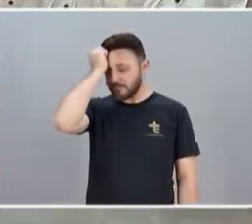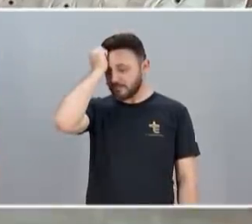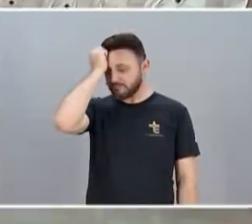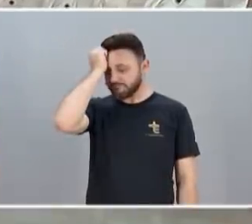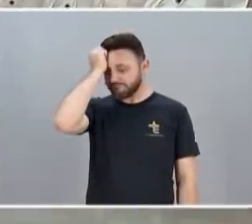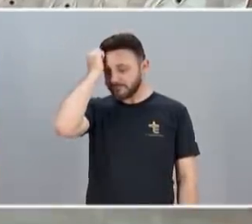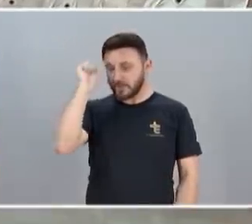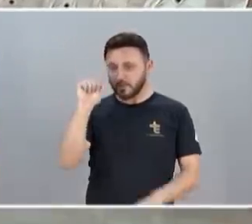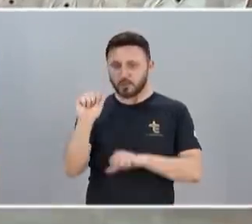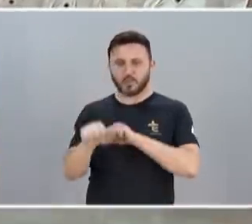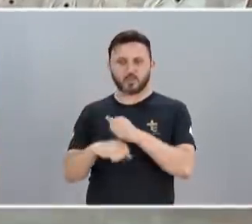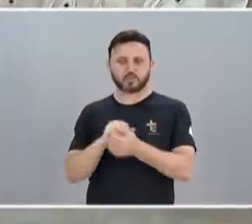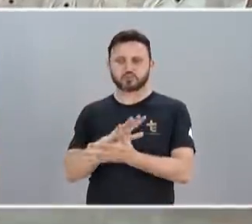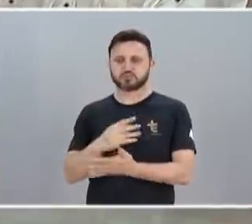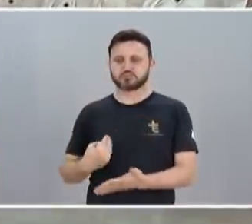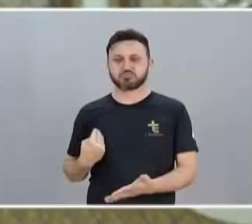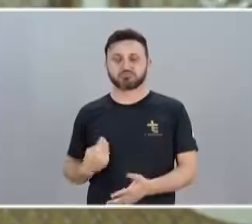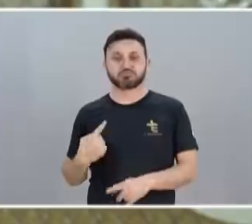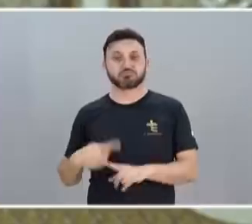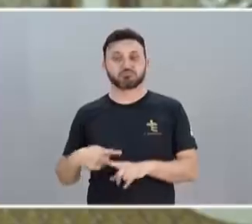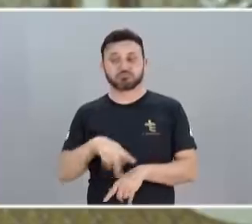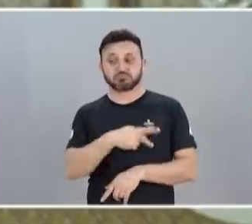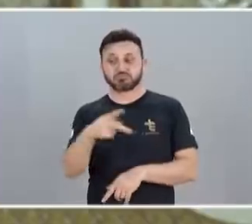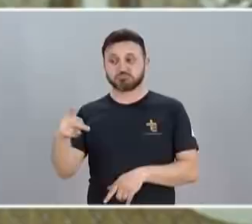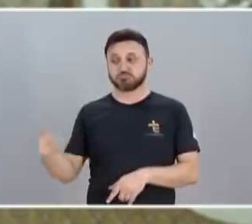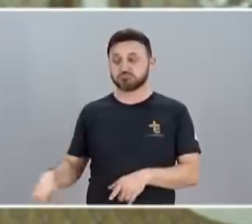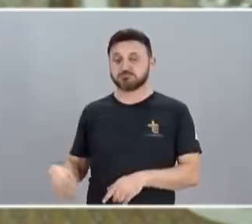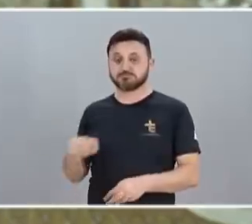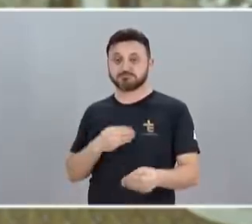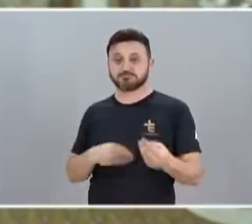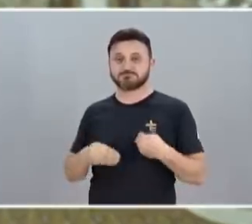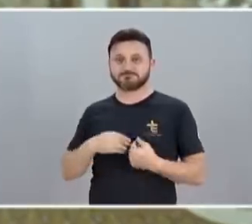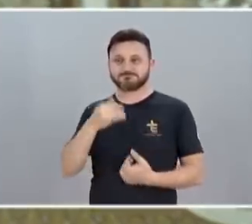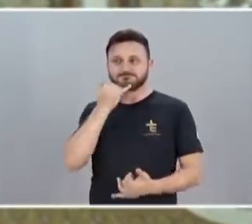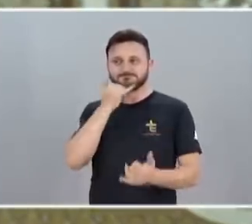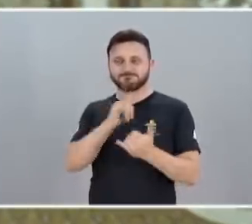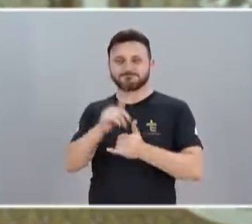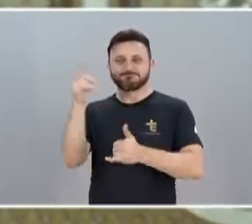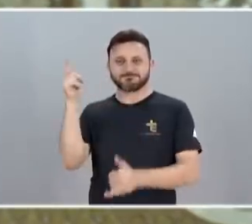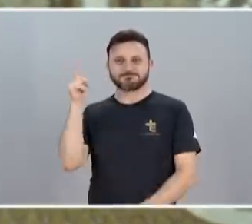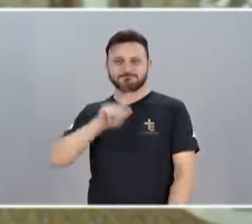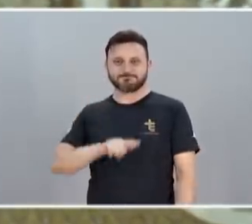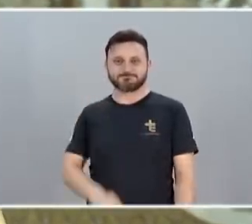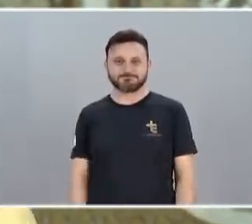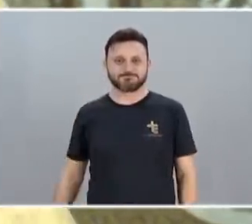convertei-vos, para que vossos pecados sejam perdoados.